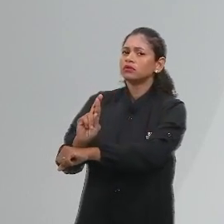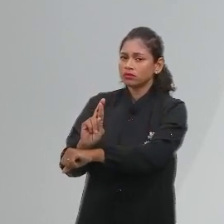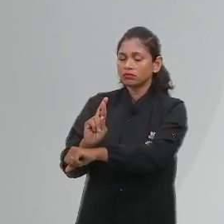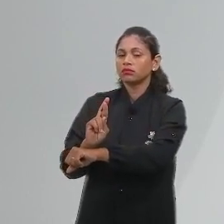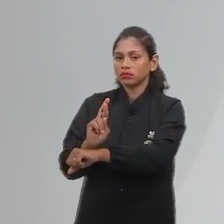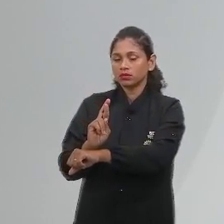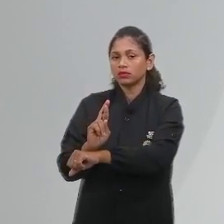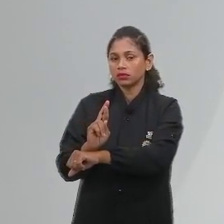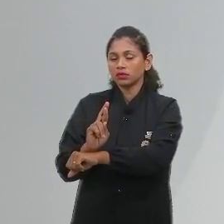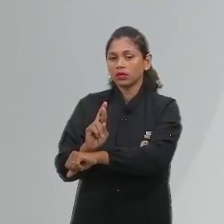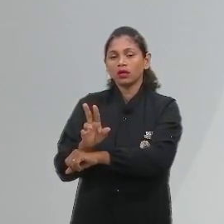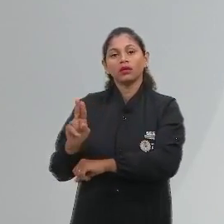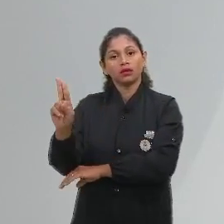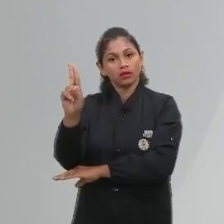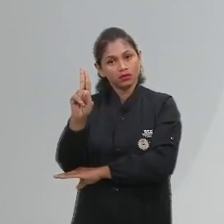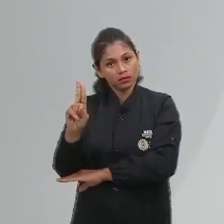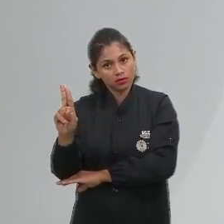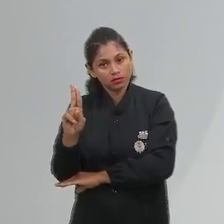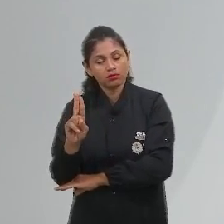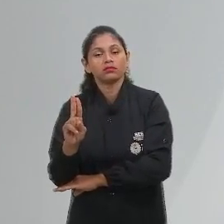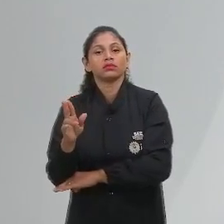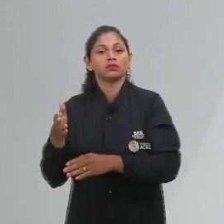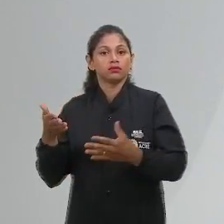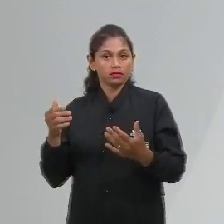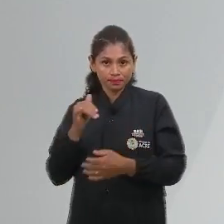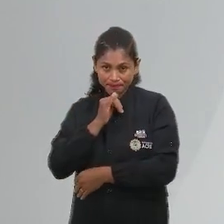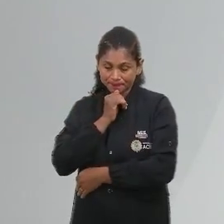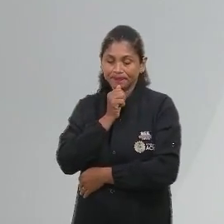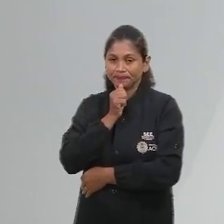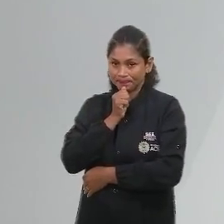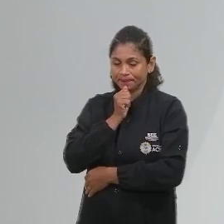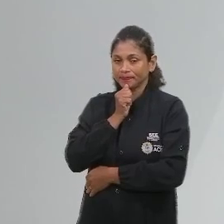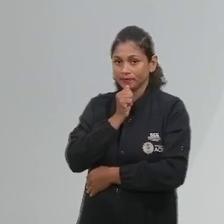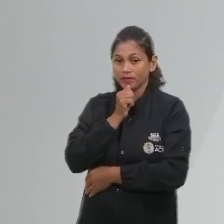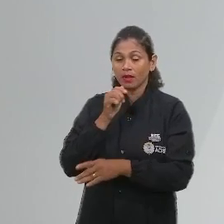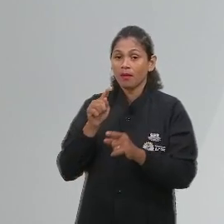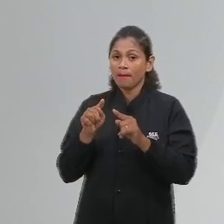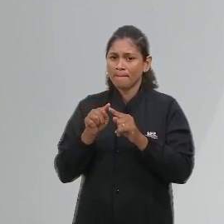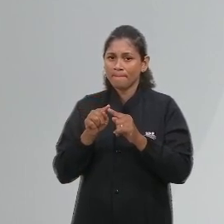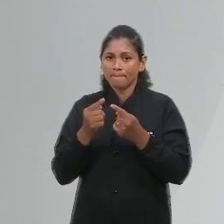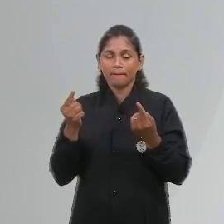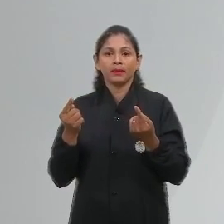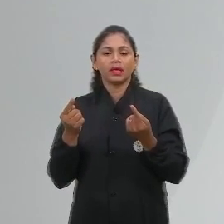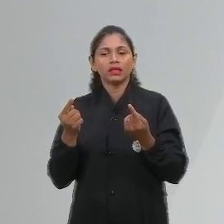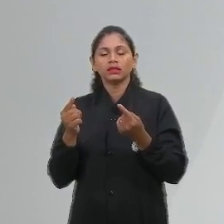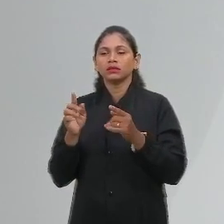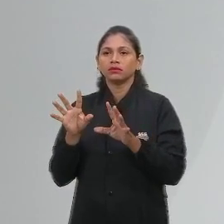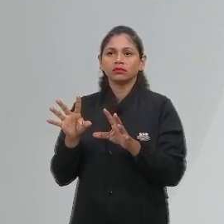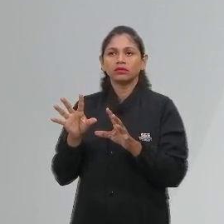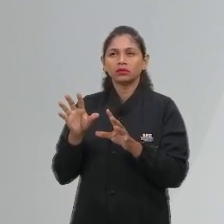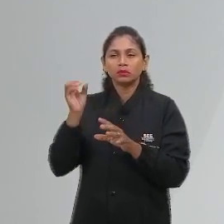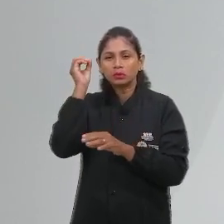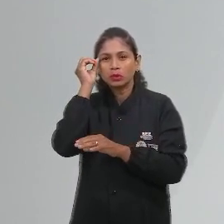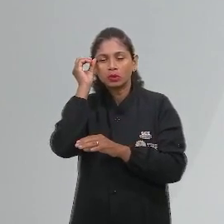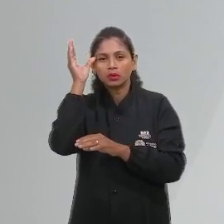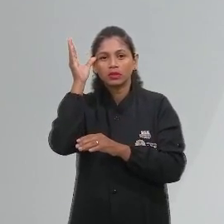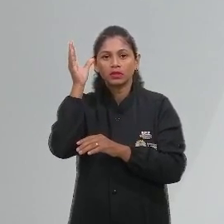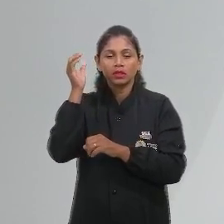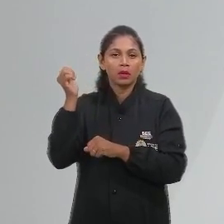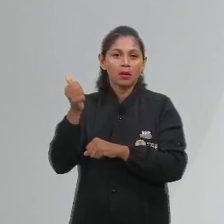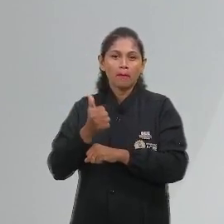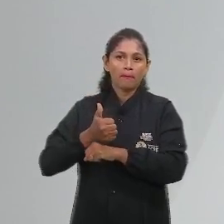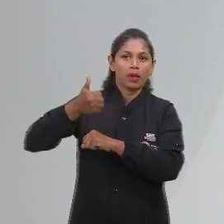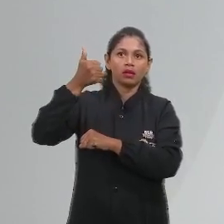de conhecimento ainda utilizada em nossa atualidade, mas não é uma forma de conhecimento predominante,